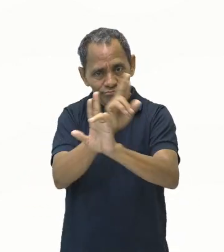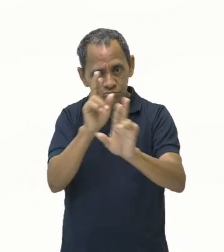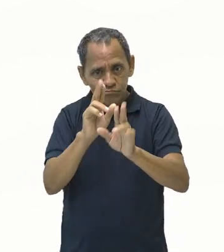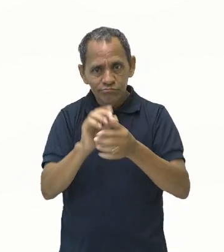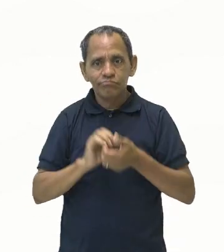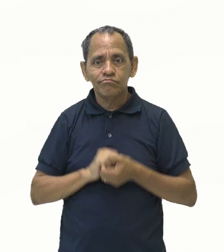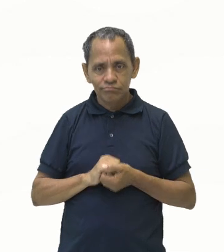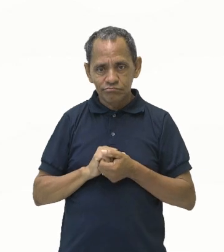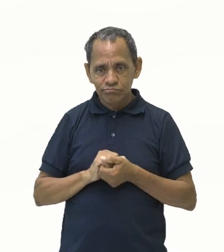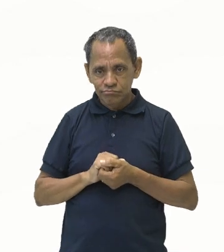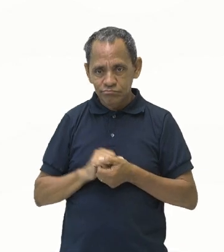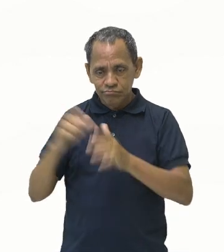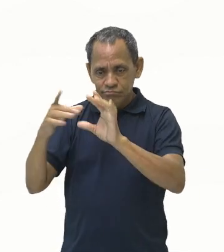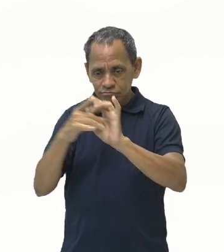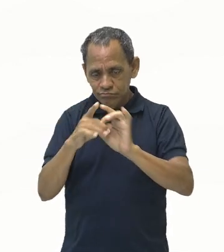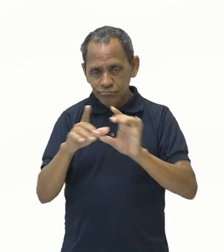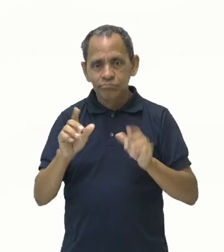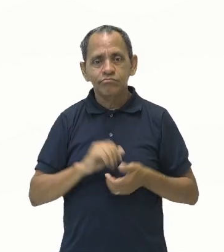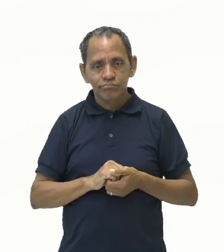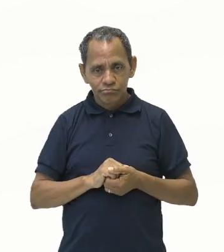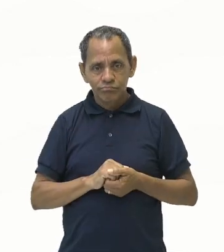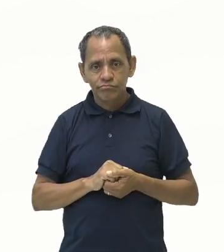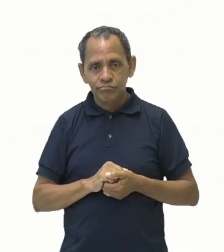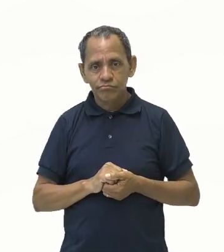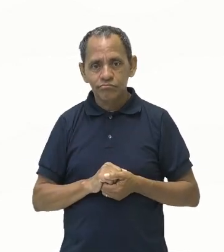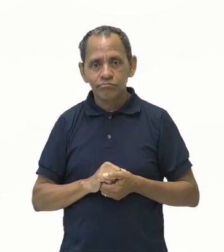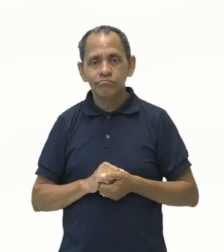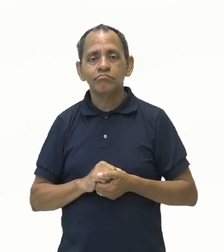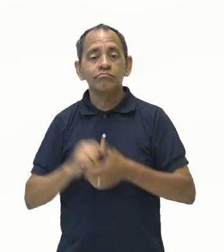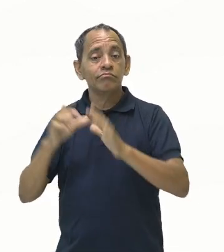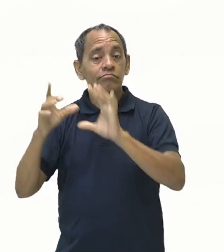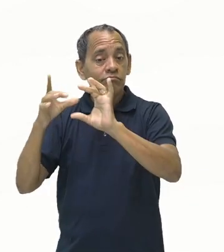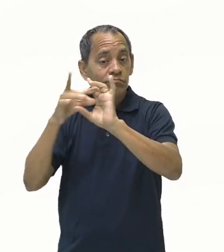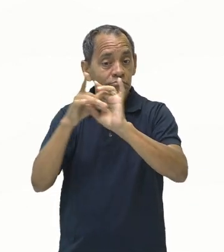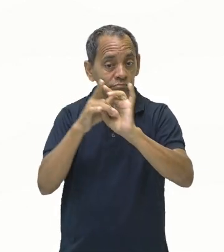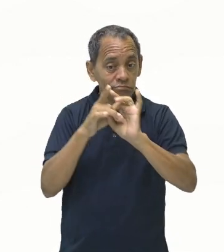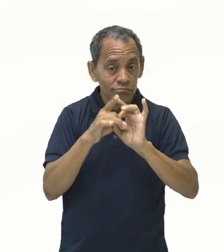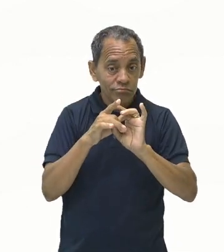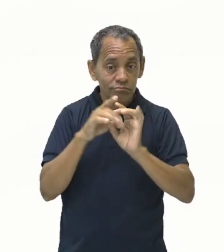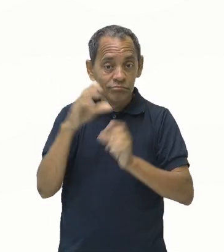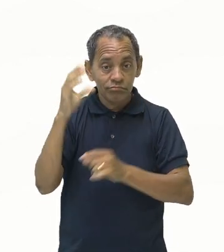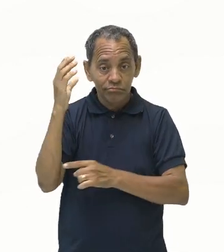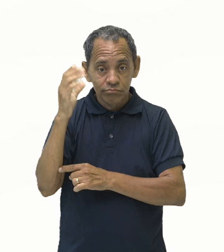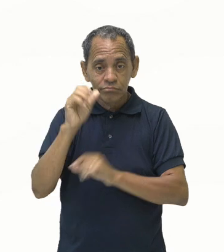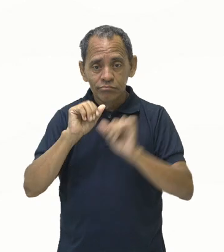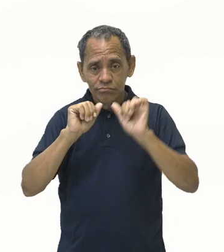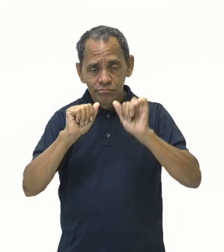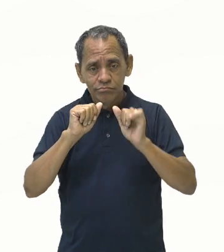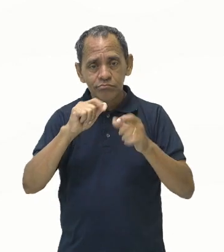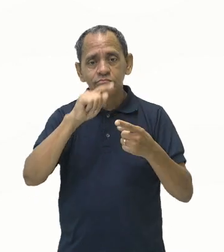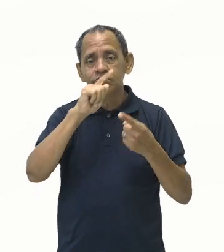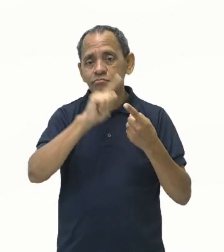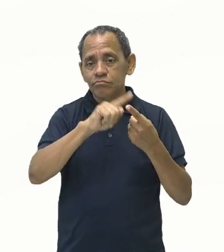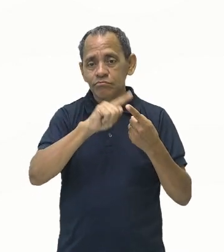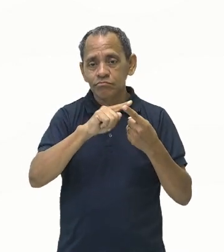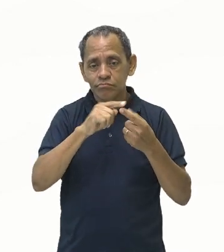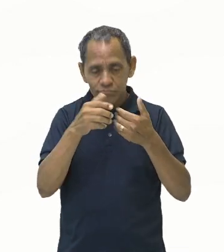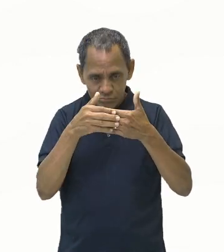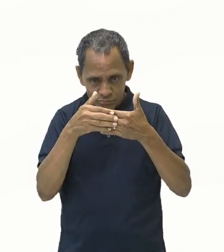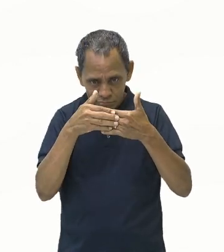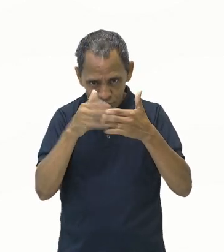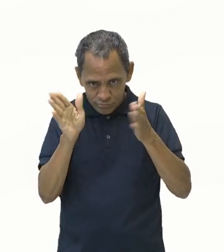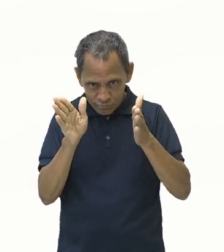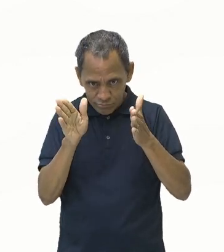Então, em relação, quando a gente está falando de cadeia carbônica, ela pode ser aberta,